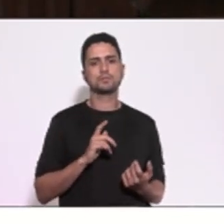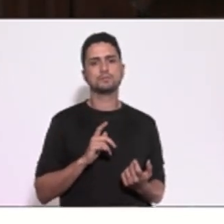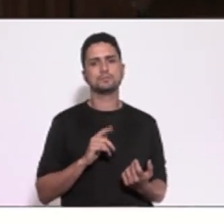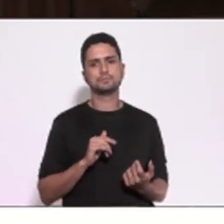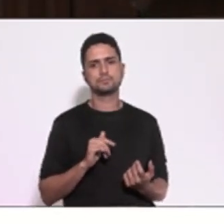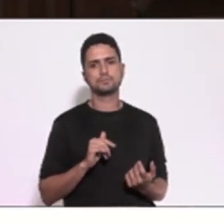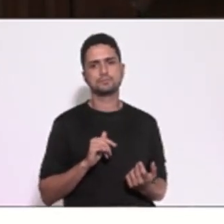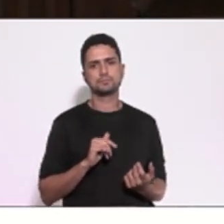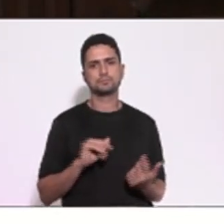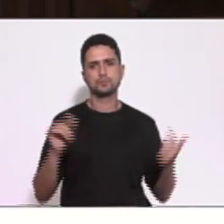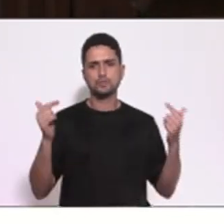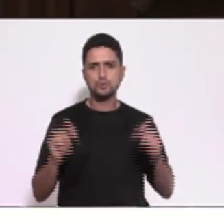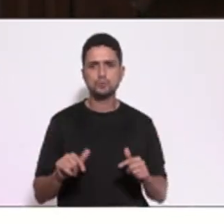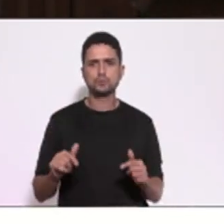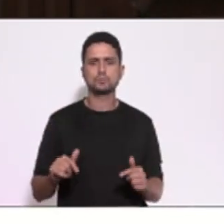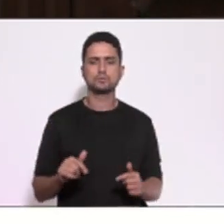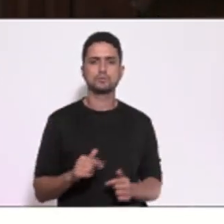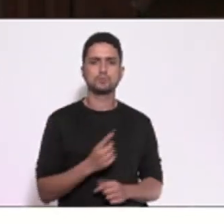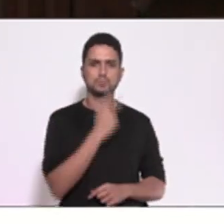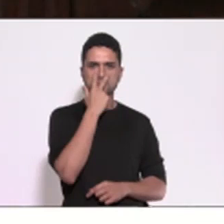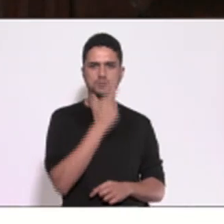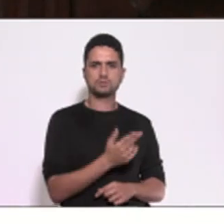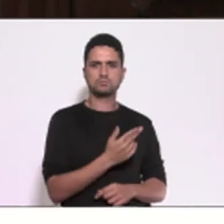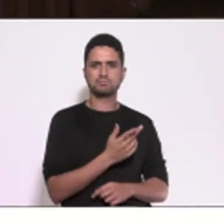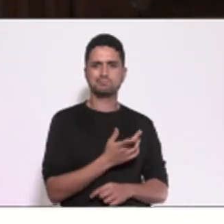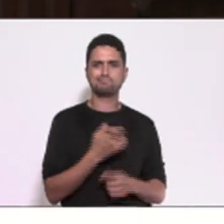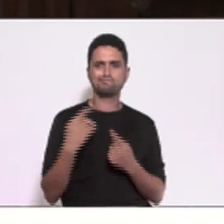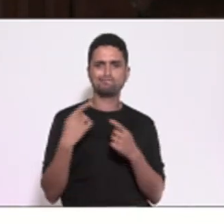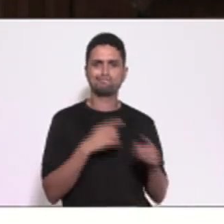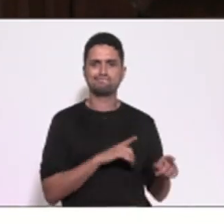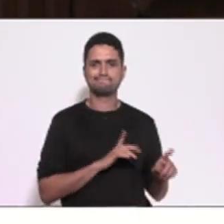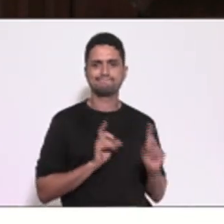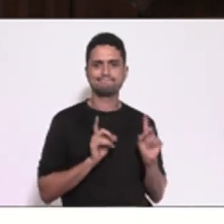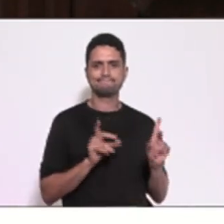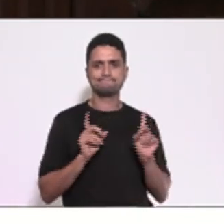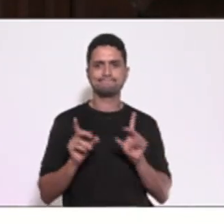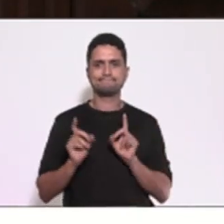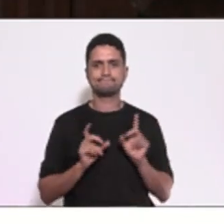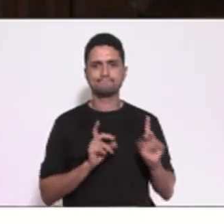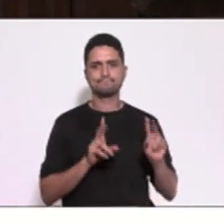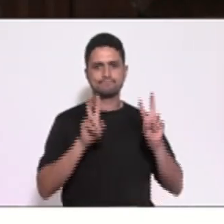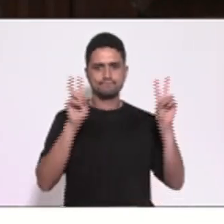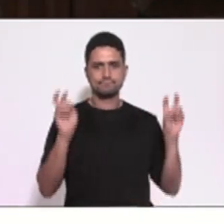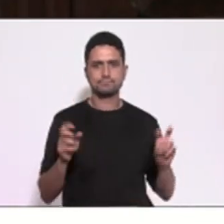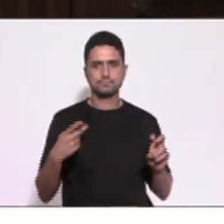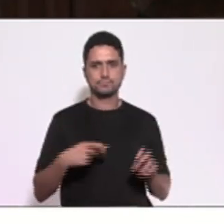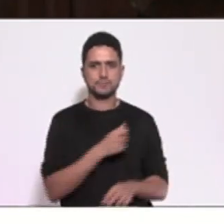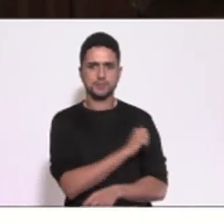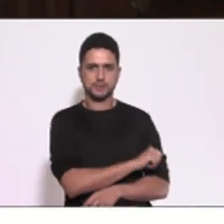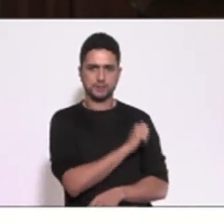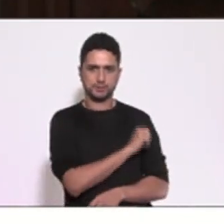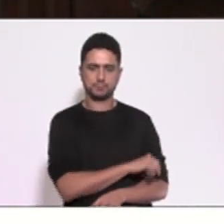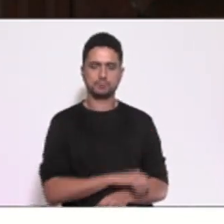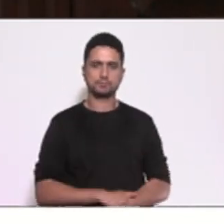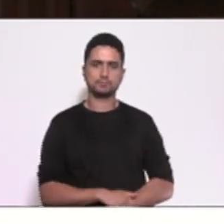mais um espigão para fins comerciais na cidade do Rio de